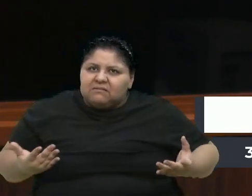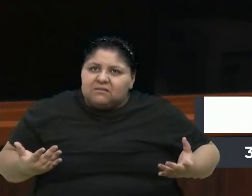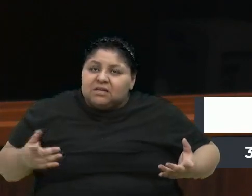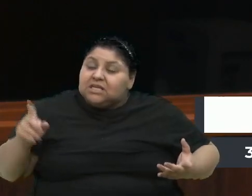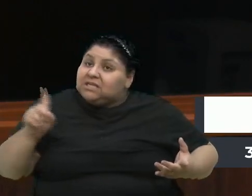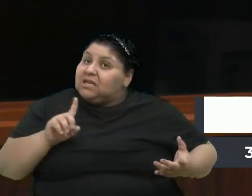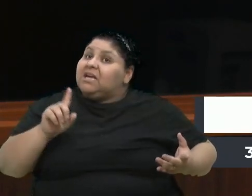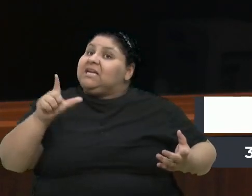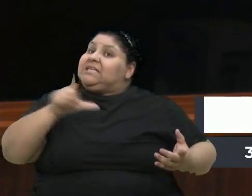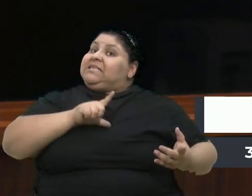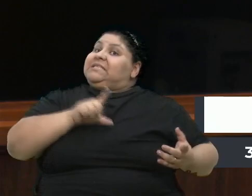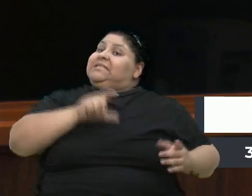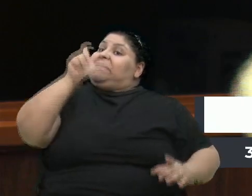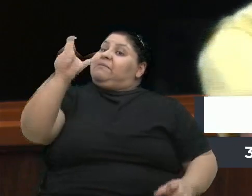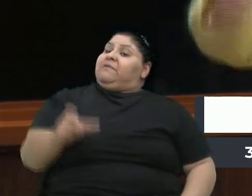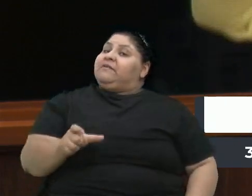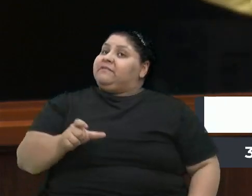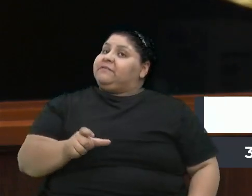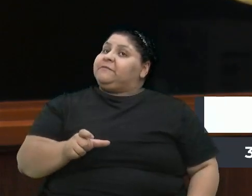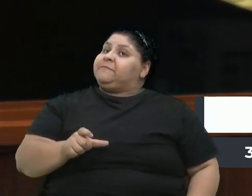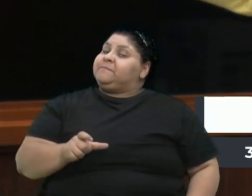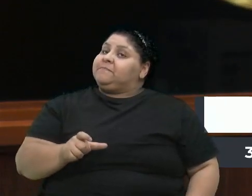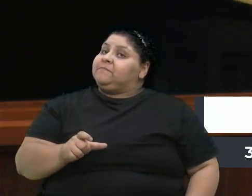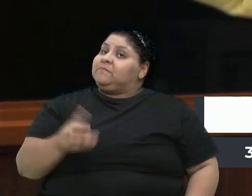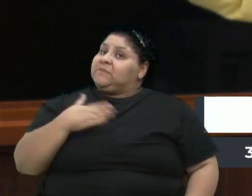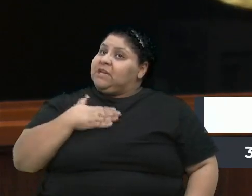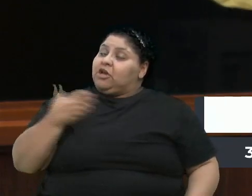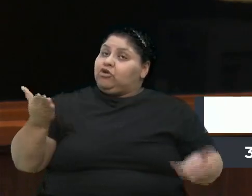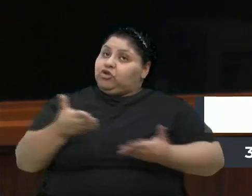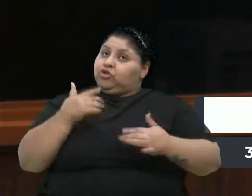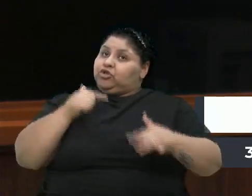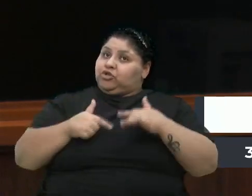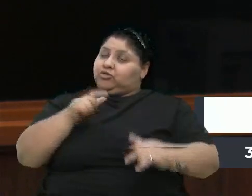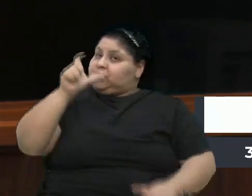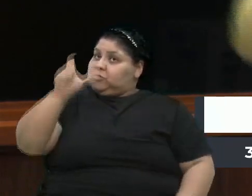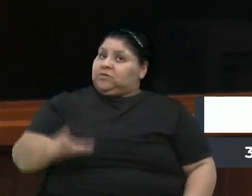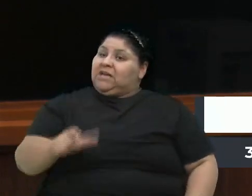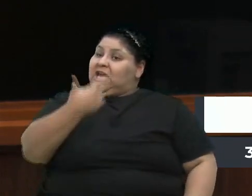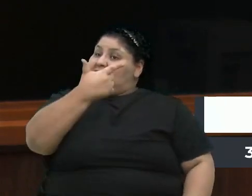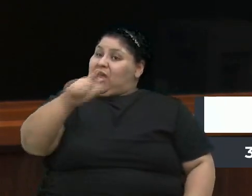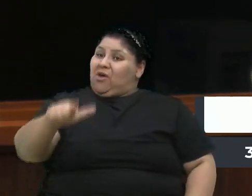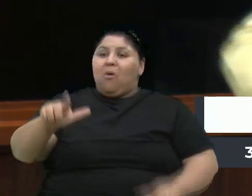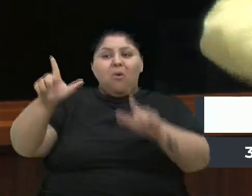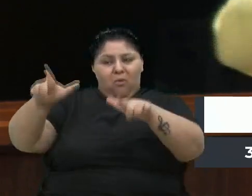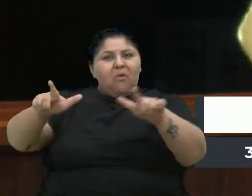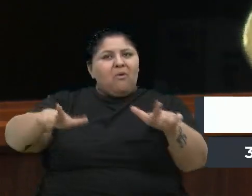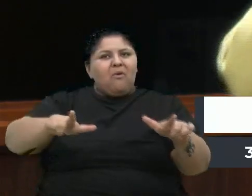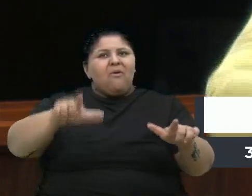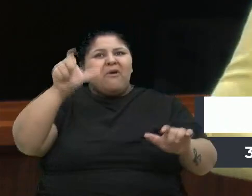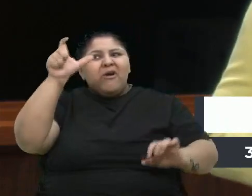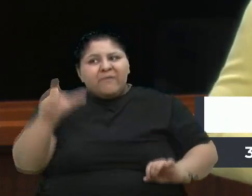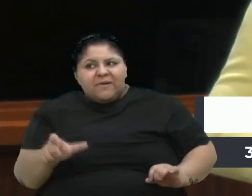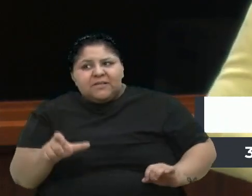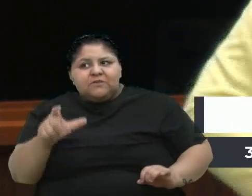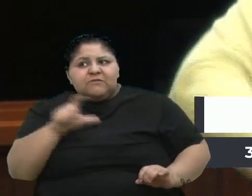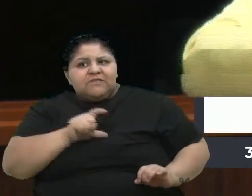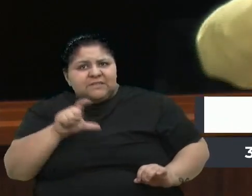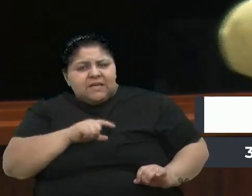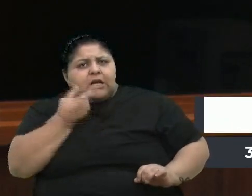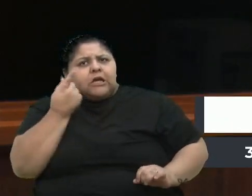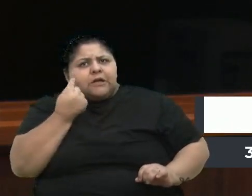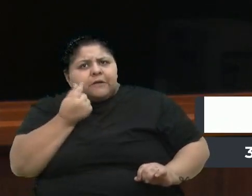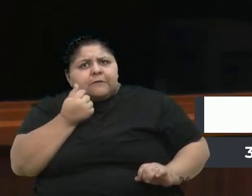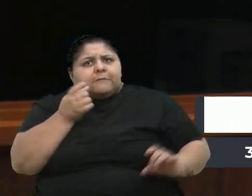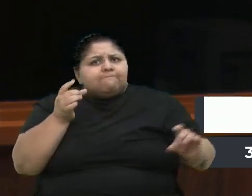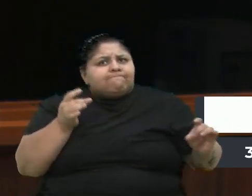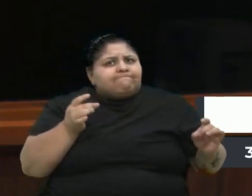Se tem pessoas... eu já trabalhei com pessoas em outros espaços, pessoas com condições, que acabavam